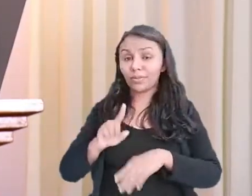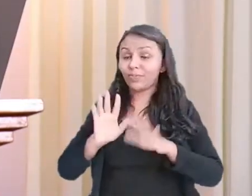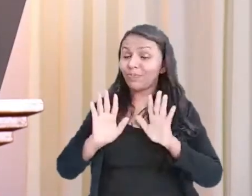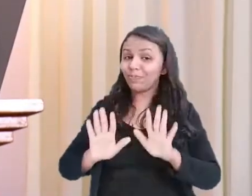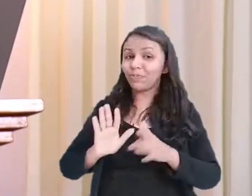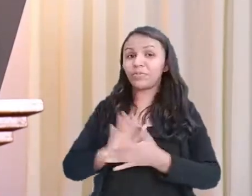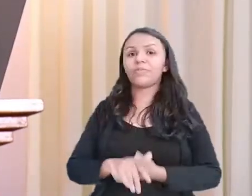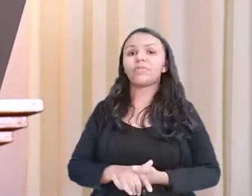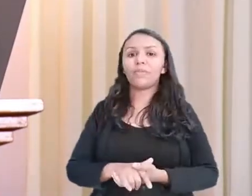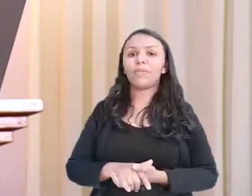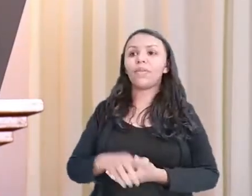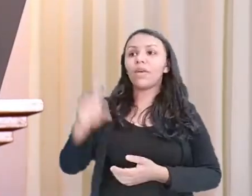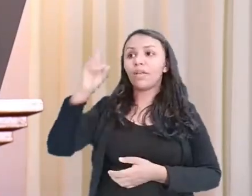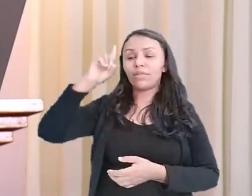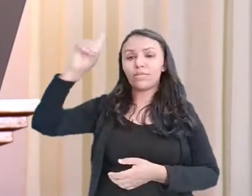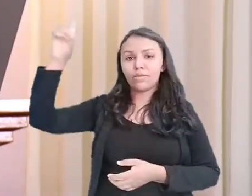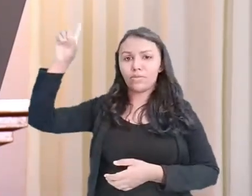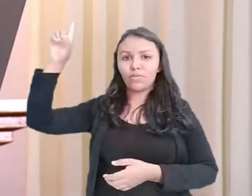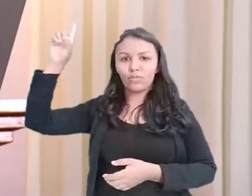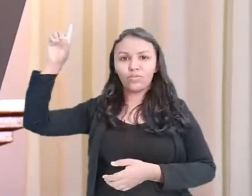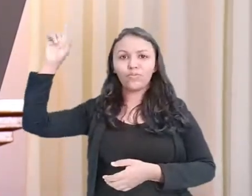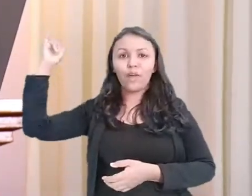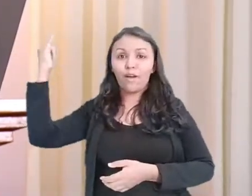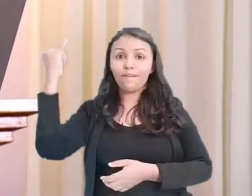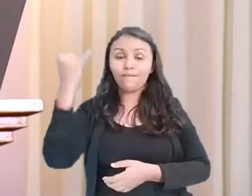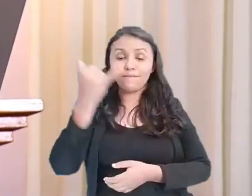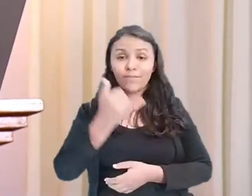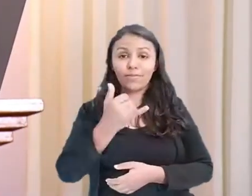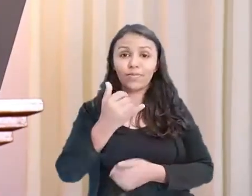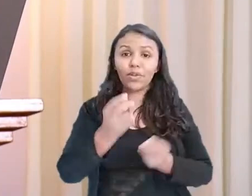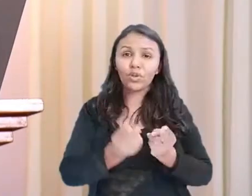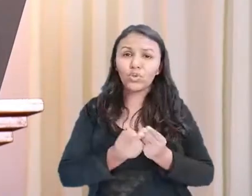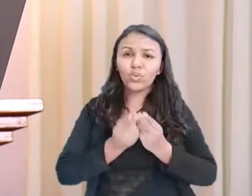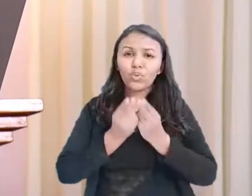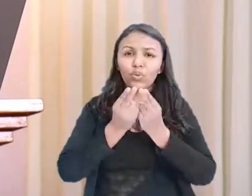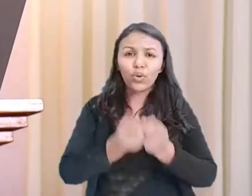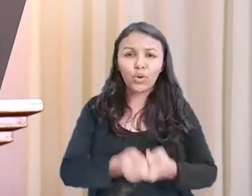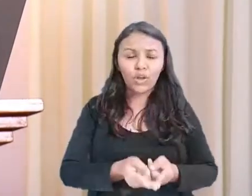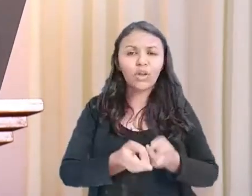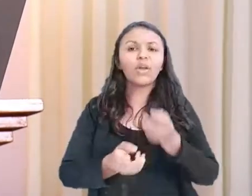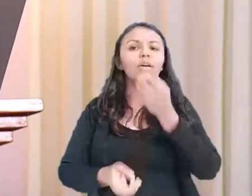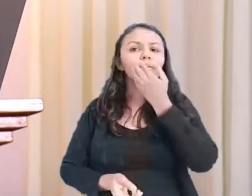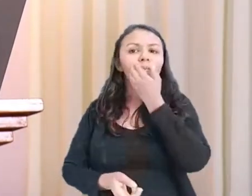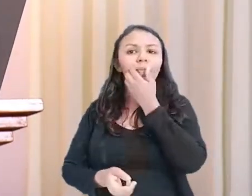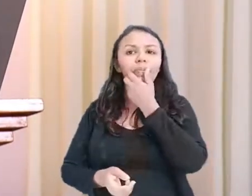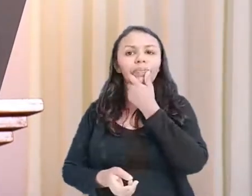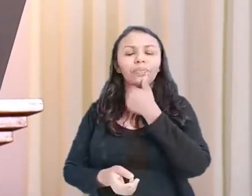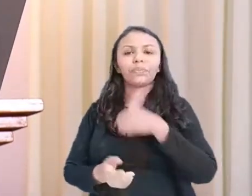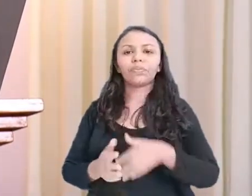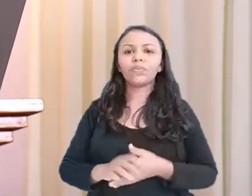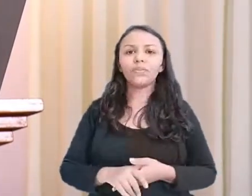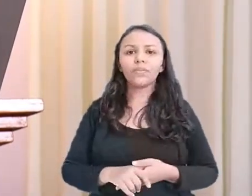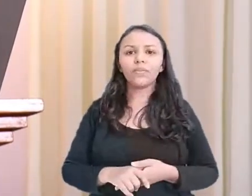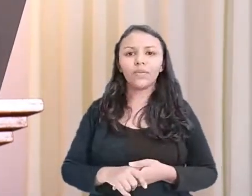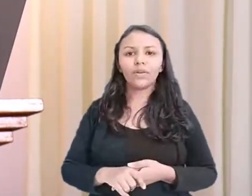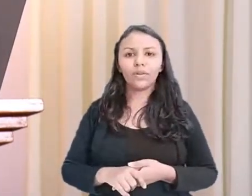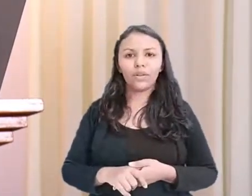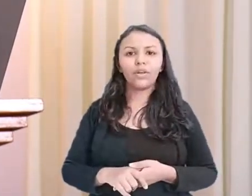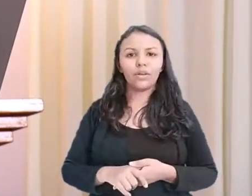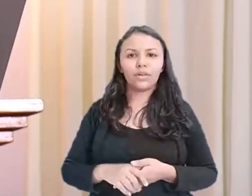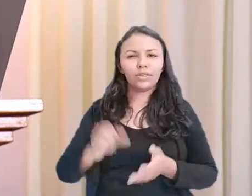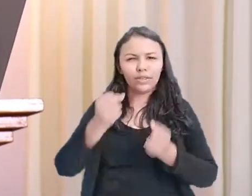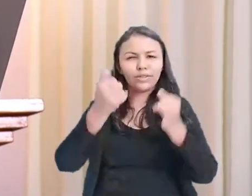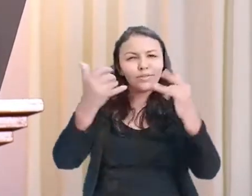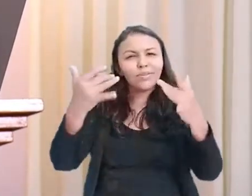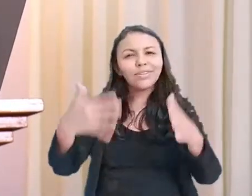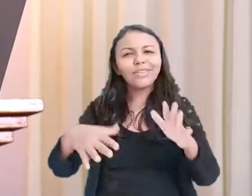mensageiro celestial, ele repete aquilo que é dito na primeira parte do capítulo 6, que vai apresentando